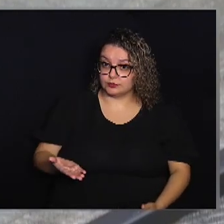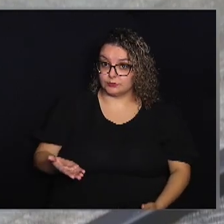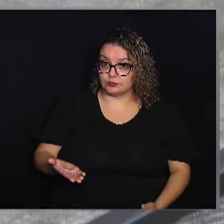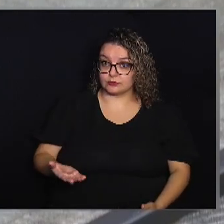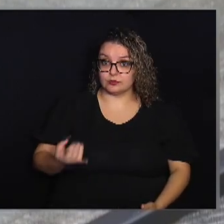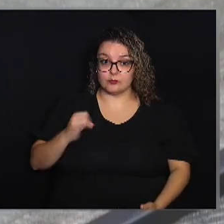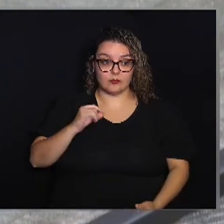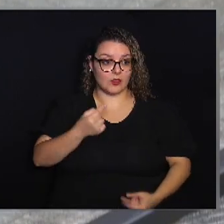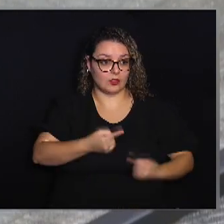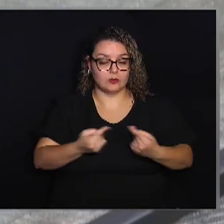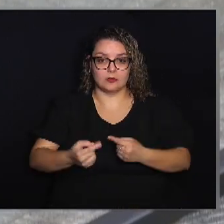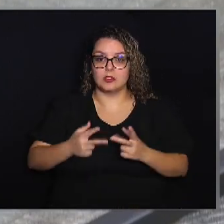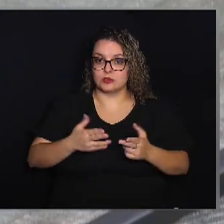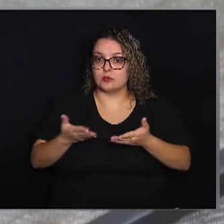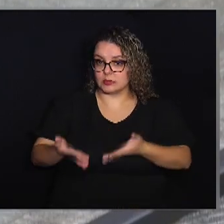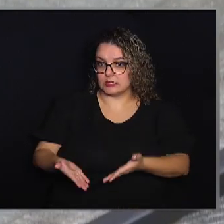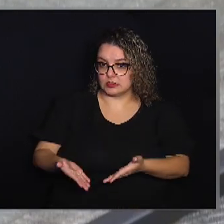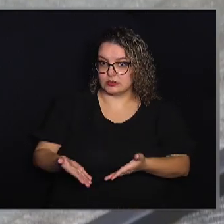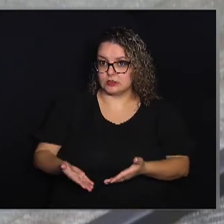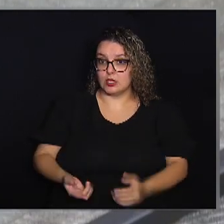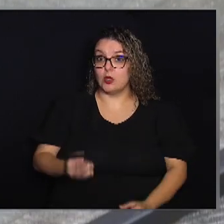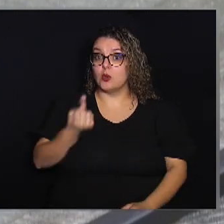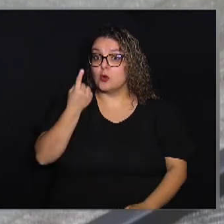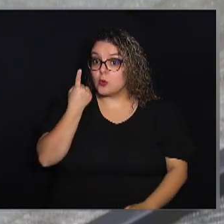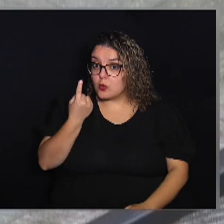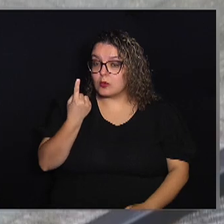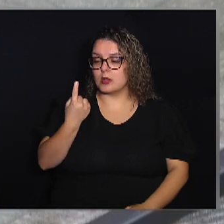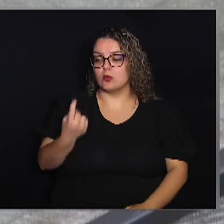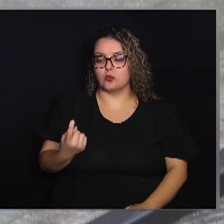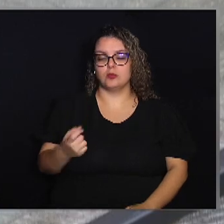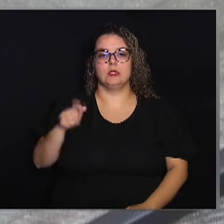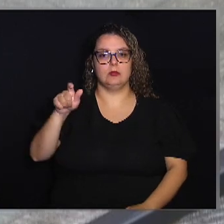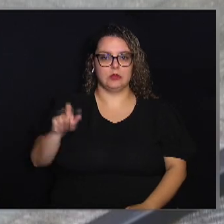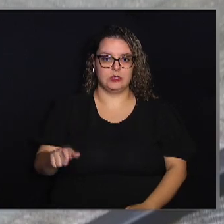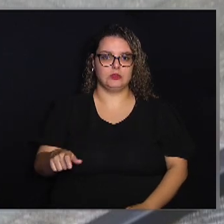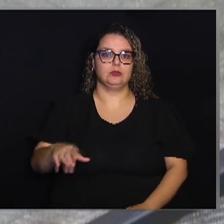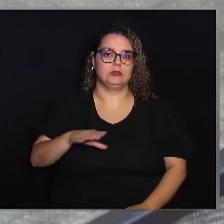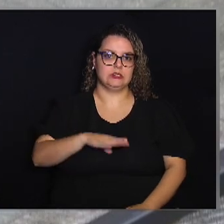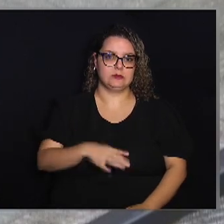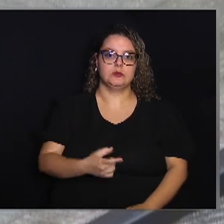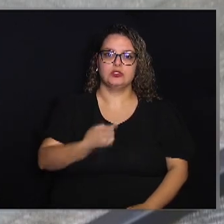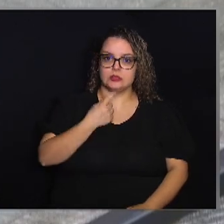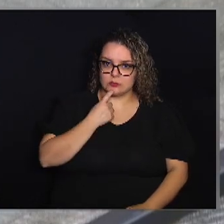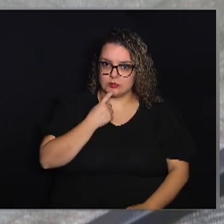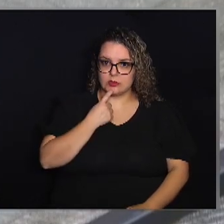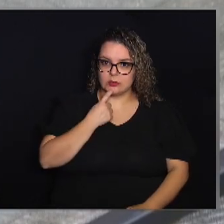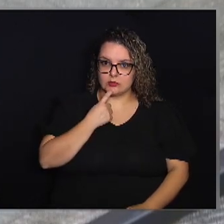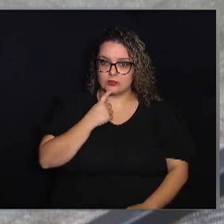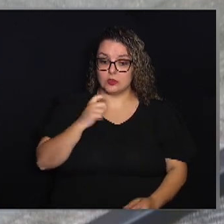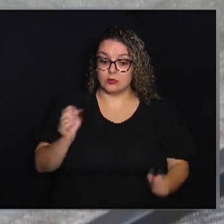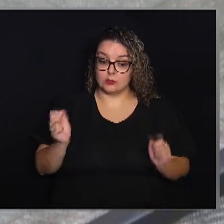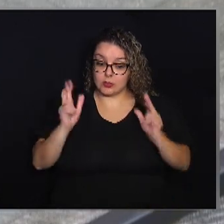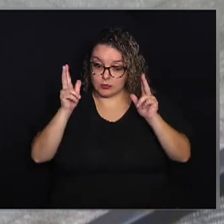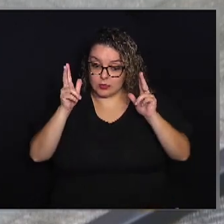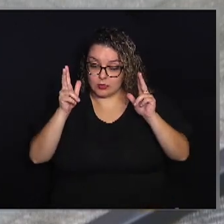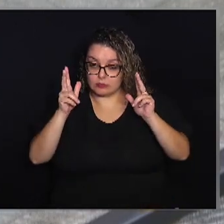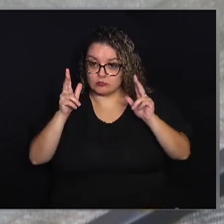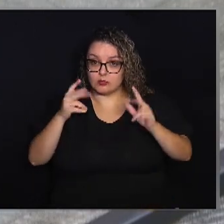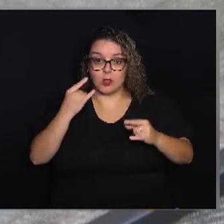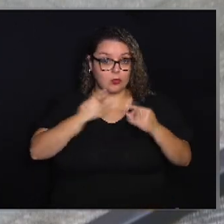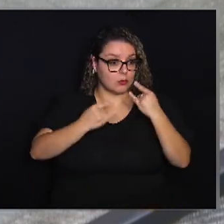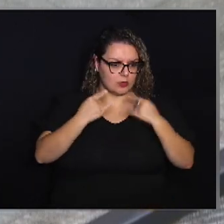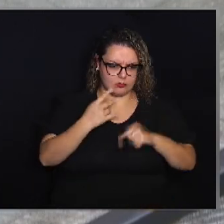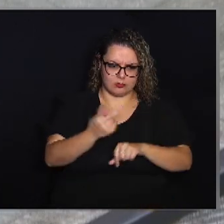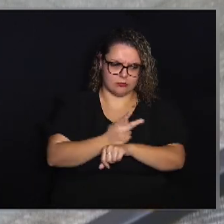de um debate como esse, se uma única pessoa no município de Campinas despertou nela o interesse de